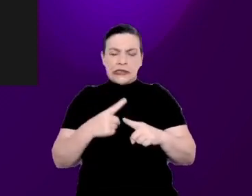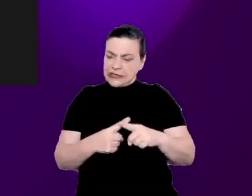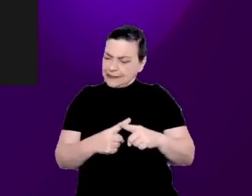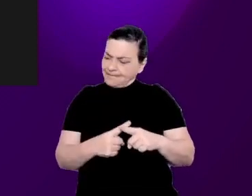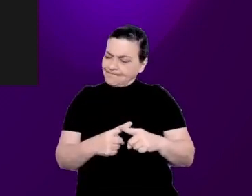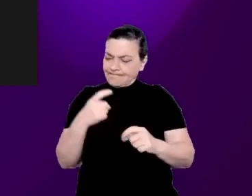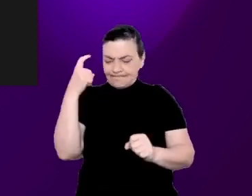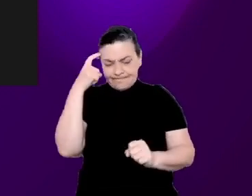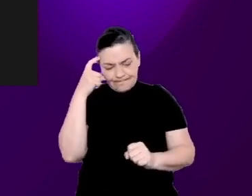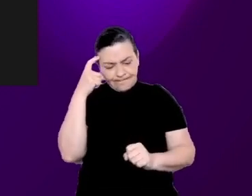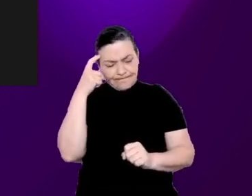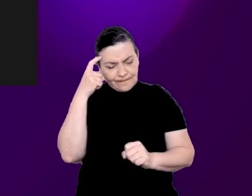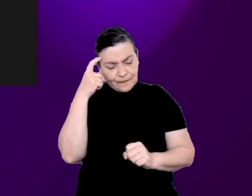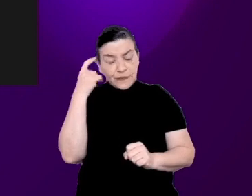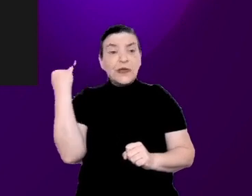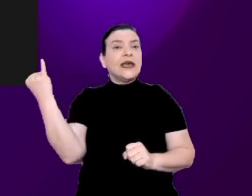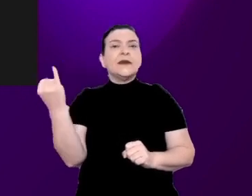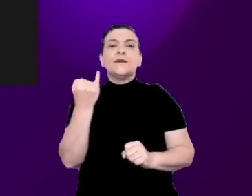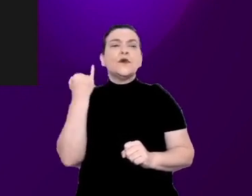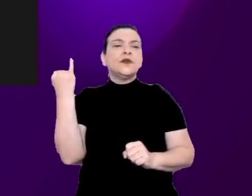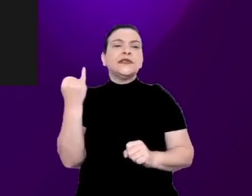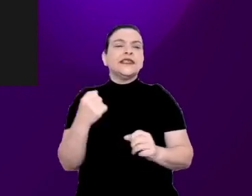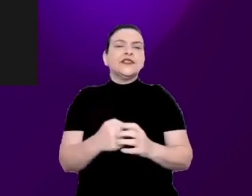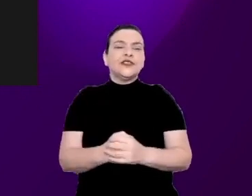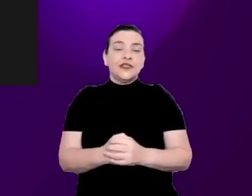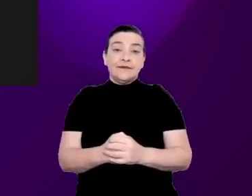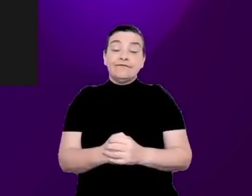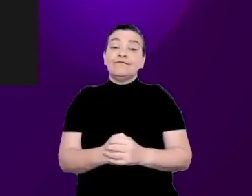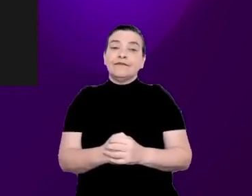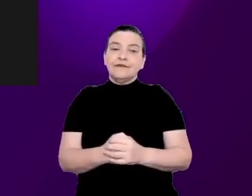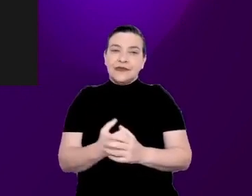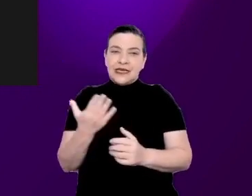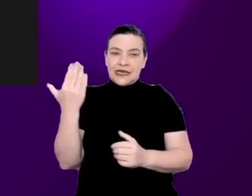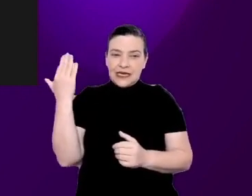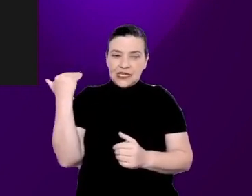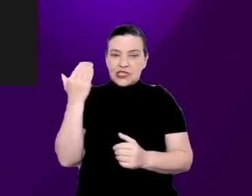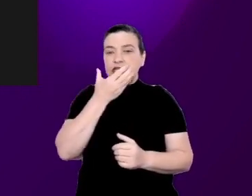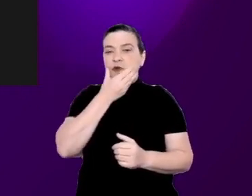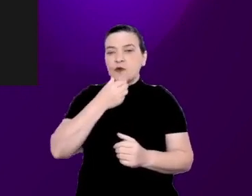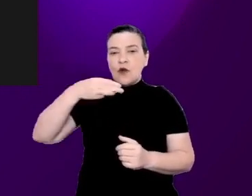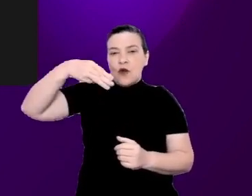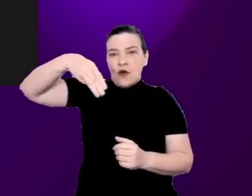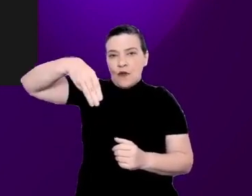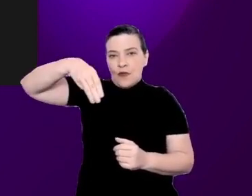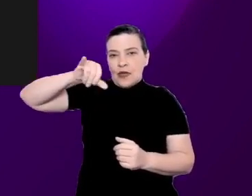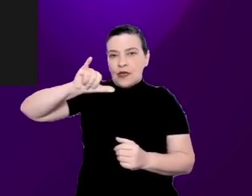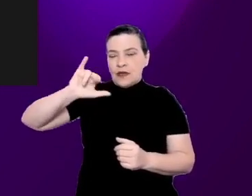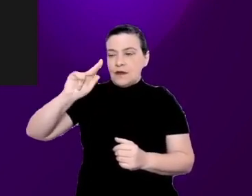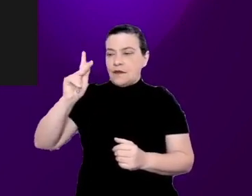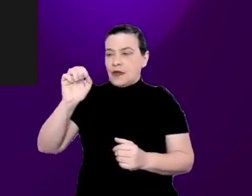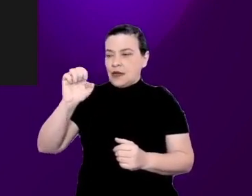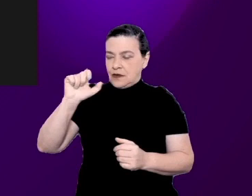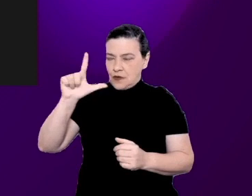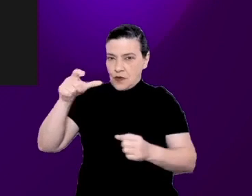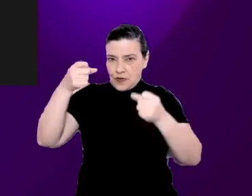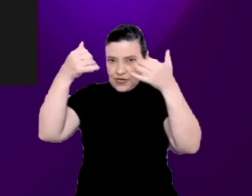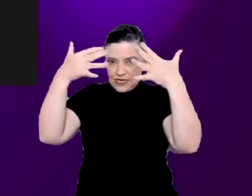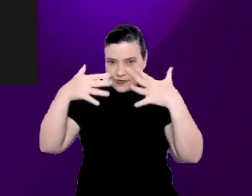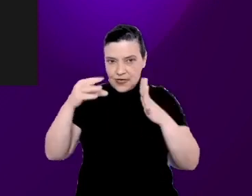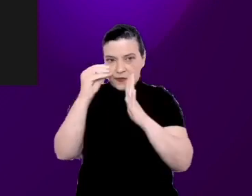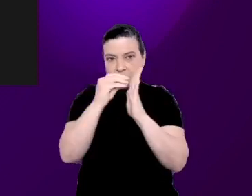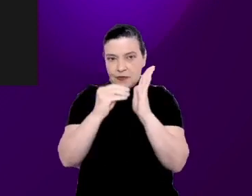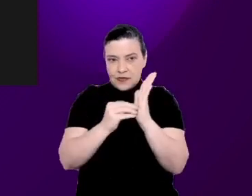por que ela é muito relevante, né? Quando o Michael Porter definiu os passos para a implementação do VBHC,